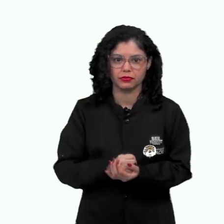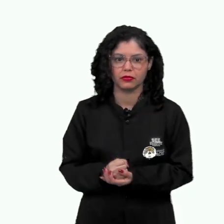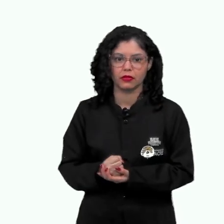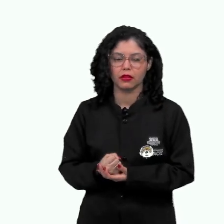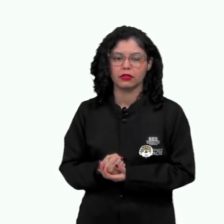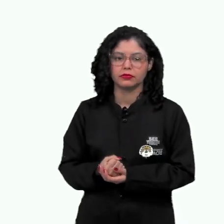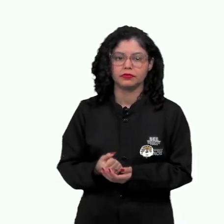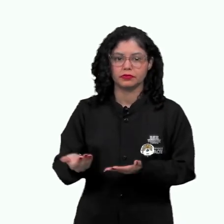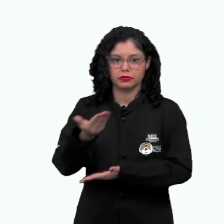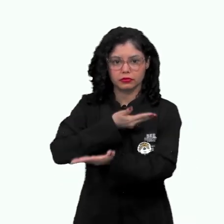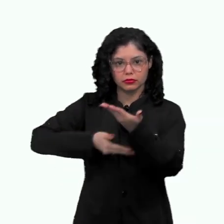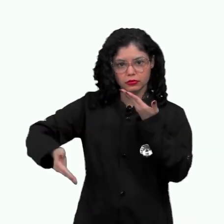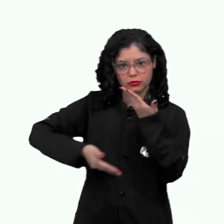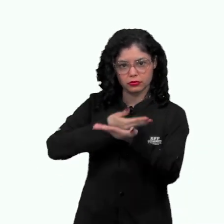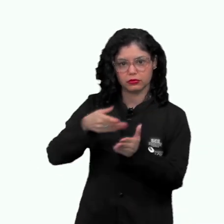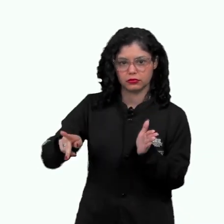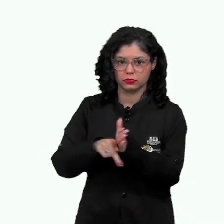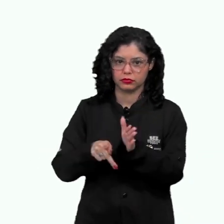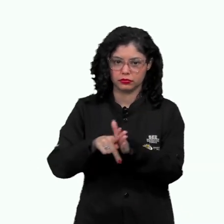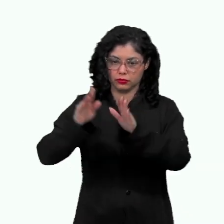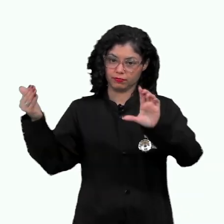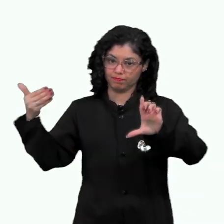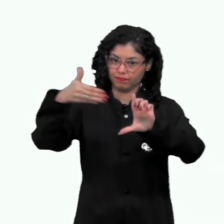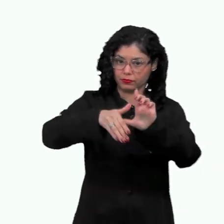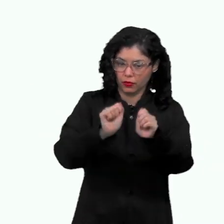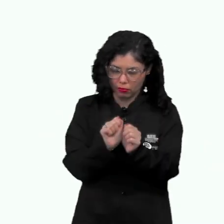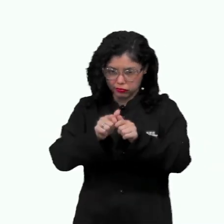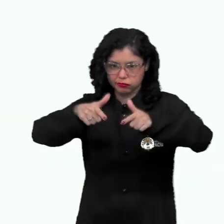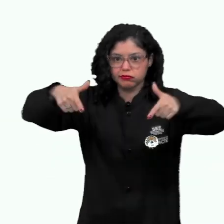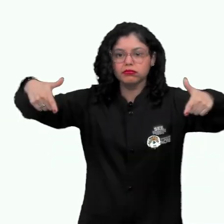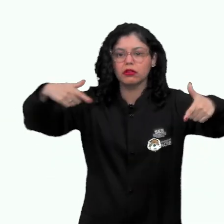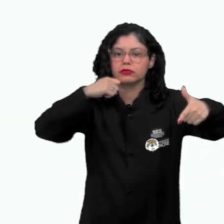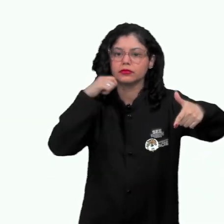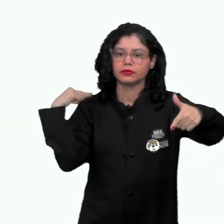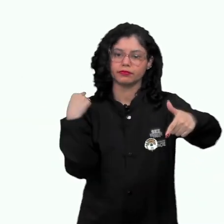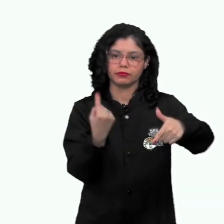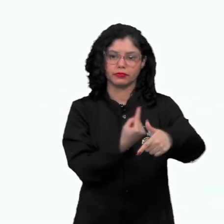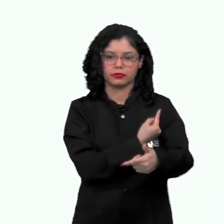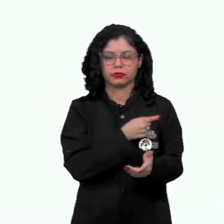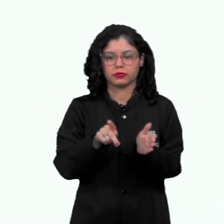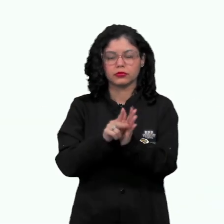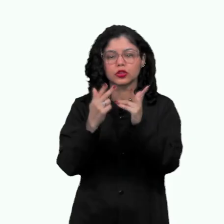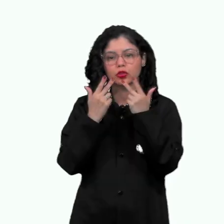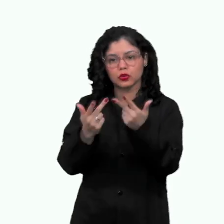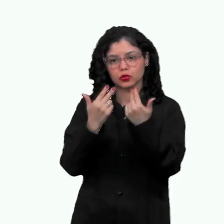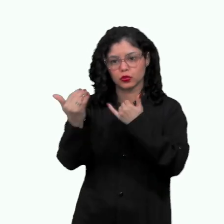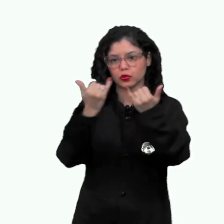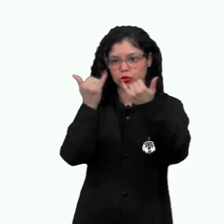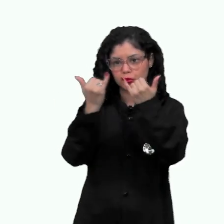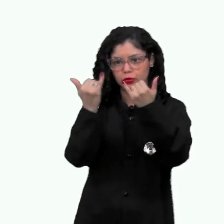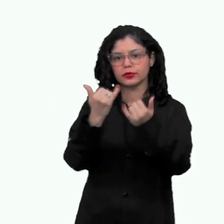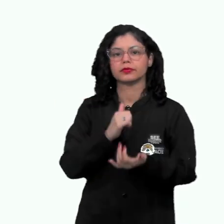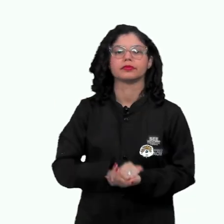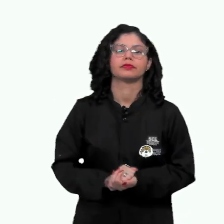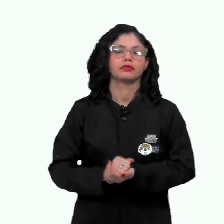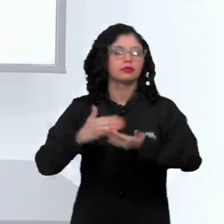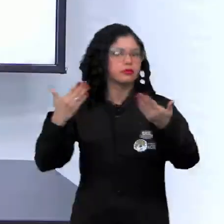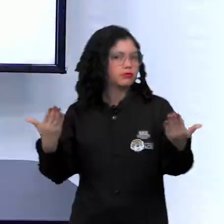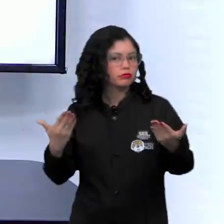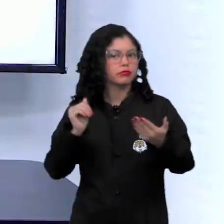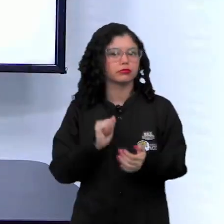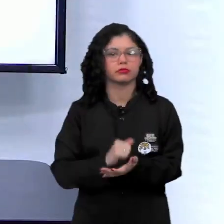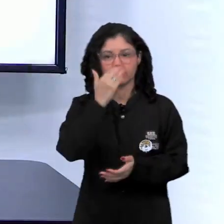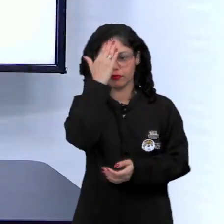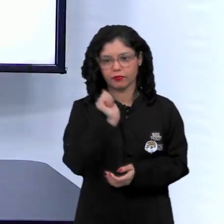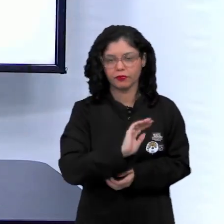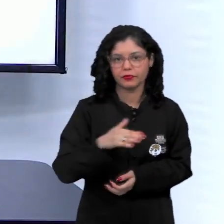a interatividade e o acesso ampliado dessas informações. Ou seja,